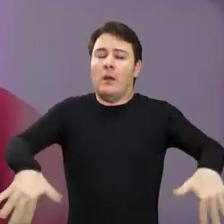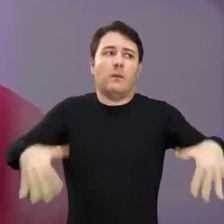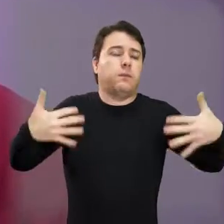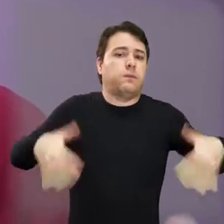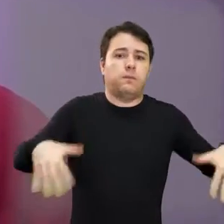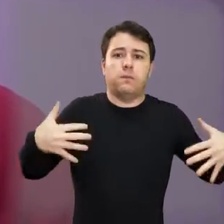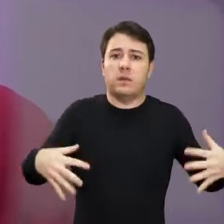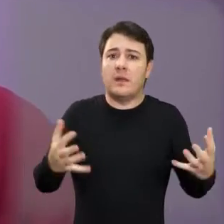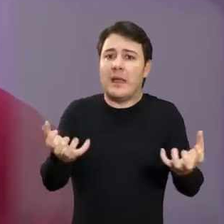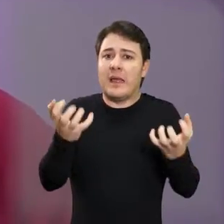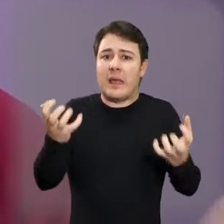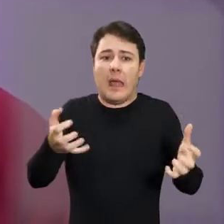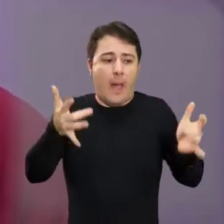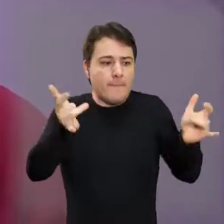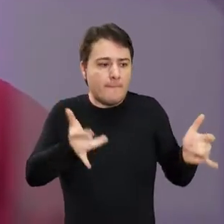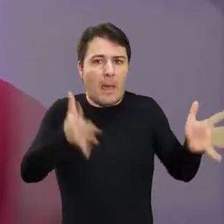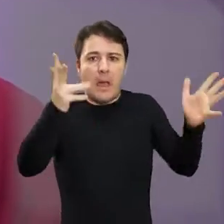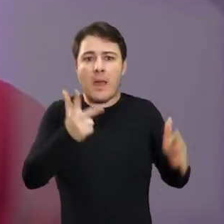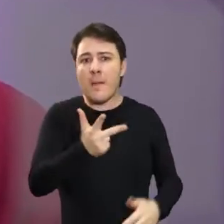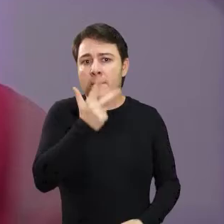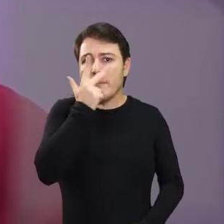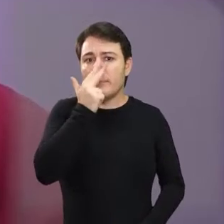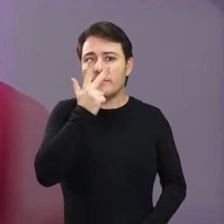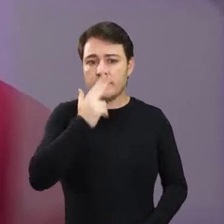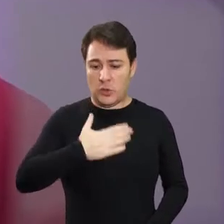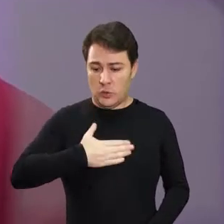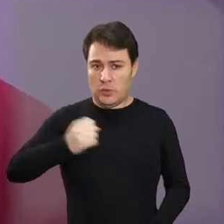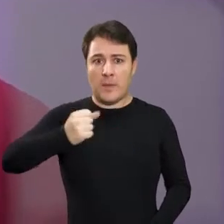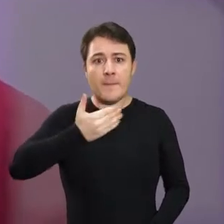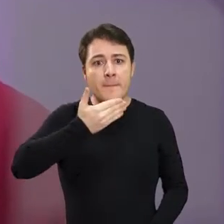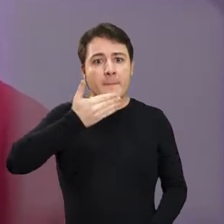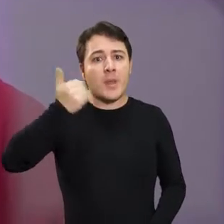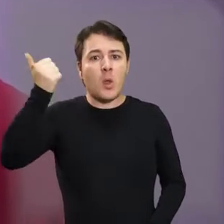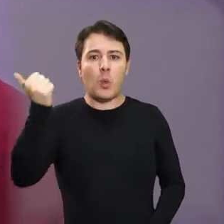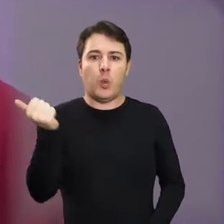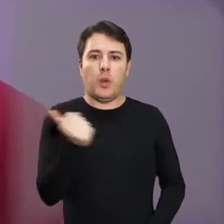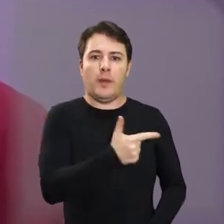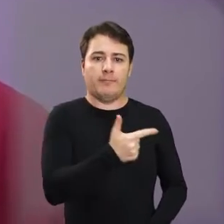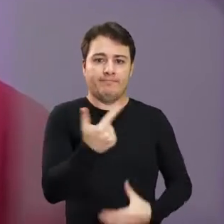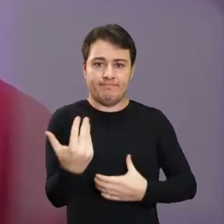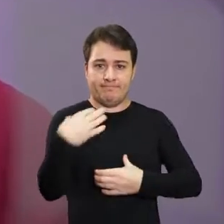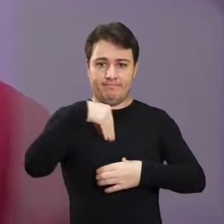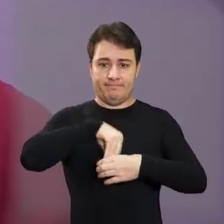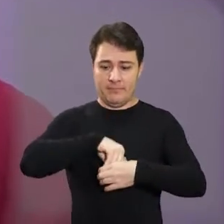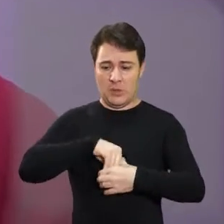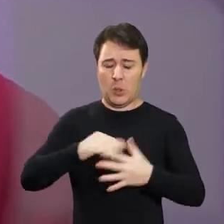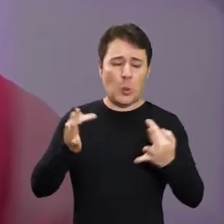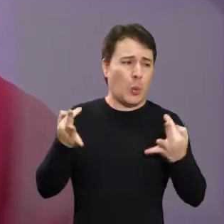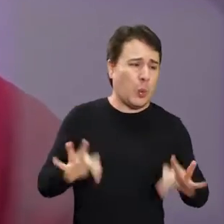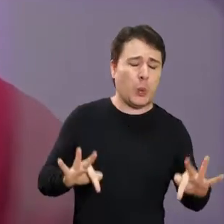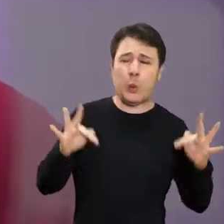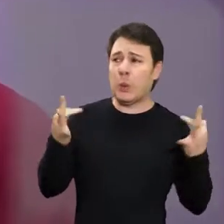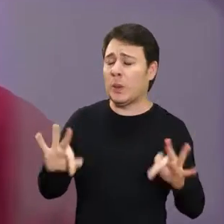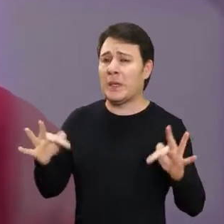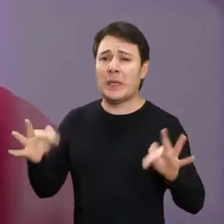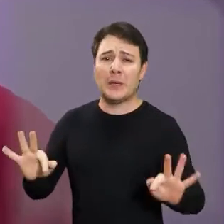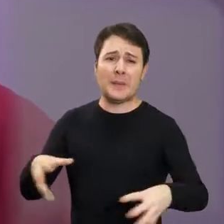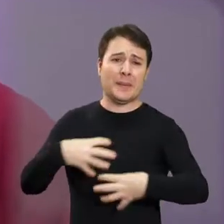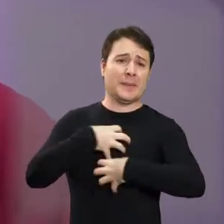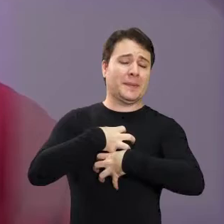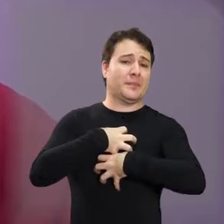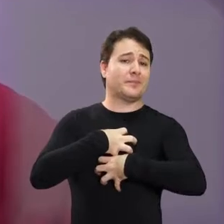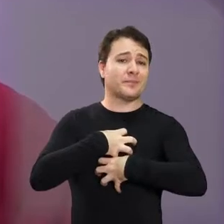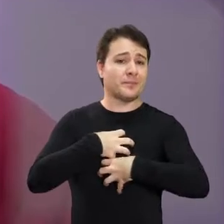alternativa para sair de uma situação considerada catastrófica. Naquele momento, parece ser a única solução para aquela dor que aquela pessoa